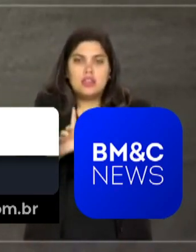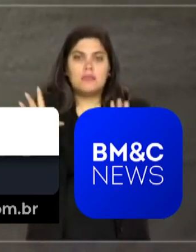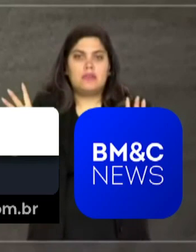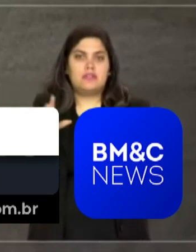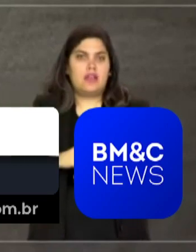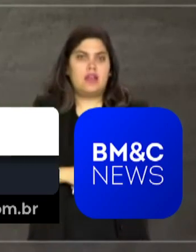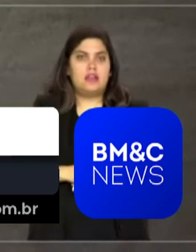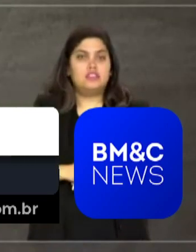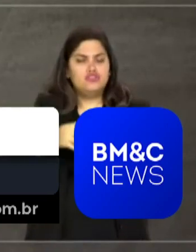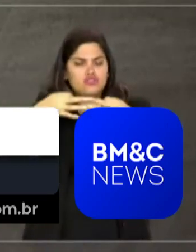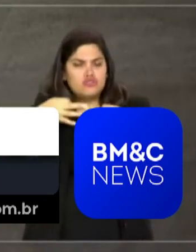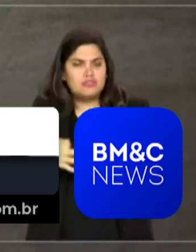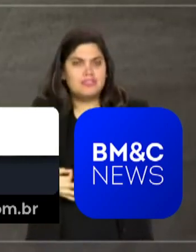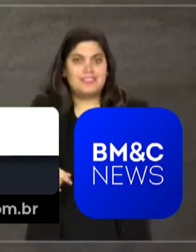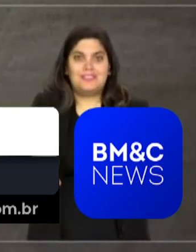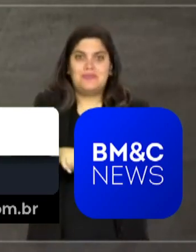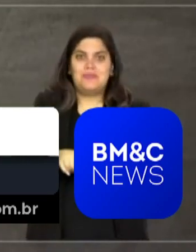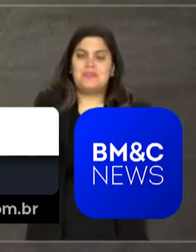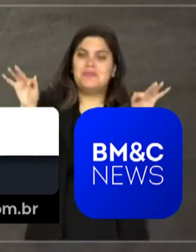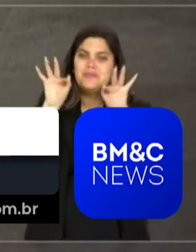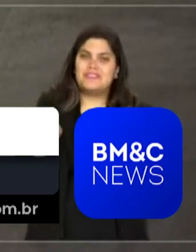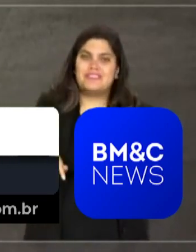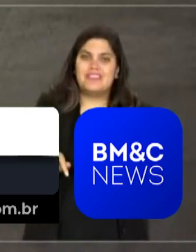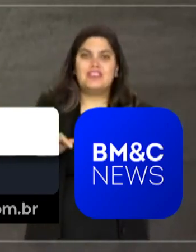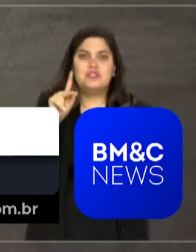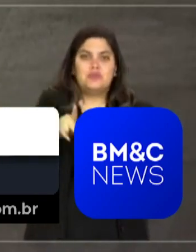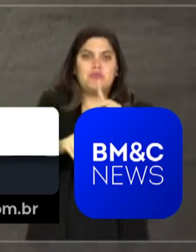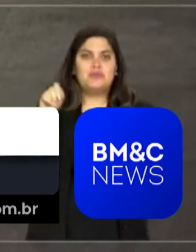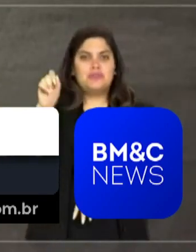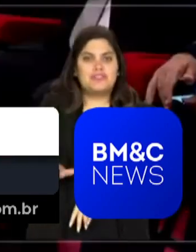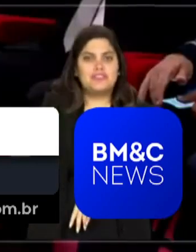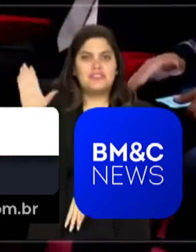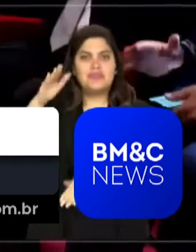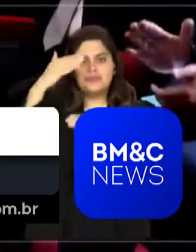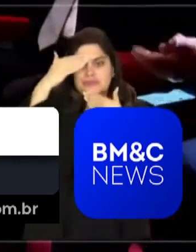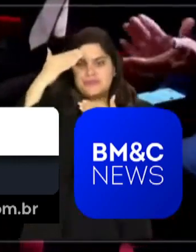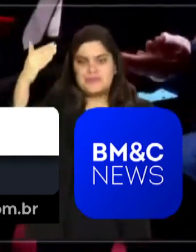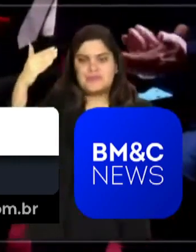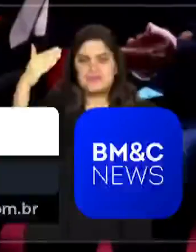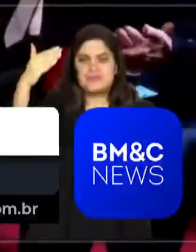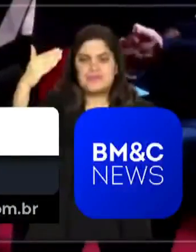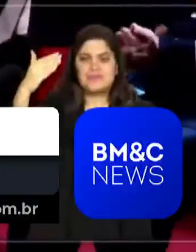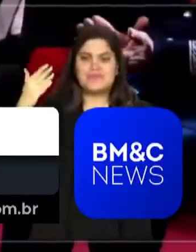dignidade e da felicidade do povo brasileiro. Muito obrigado. Aplausos.